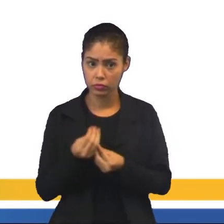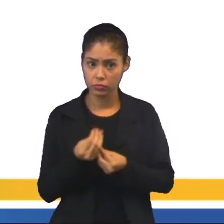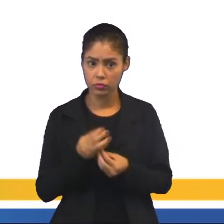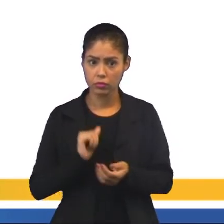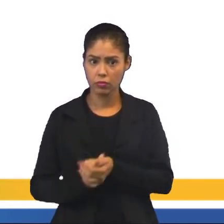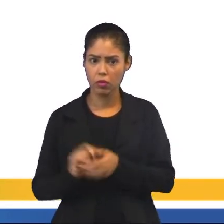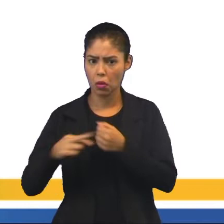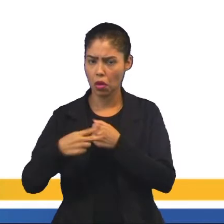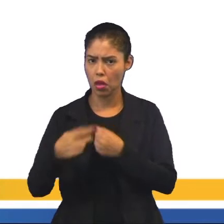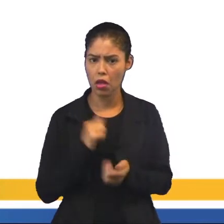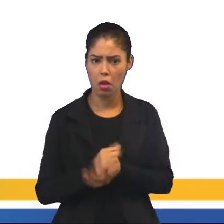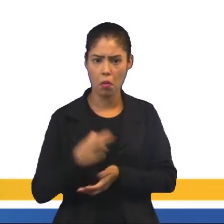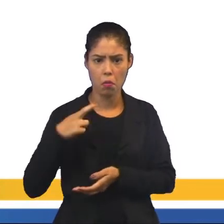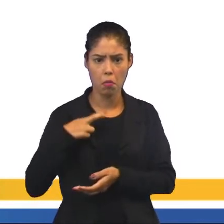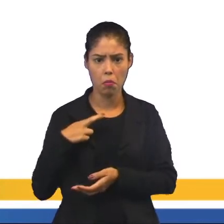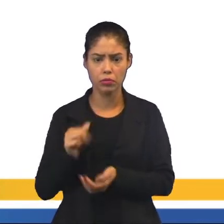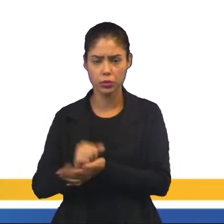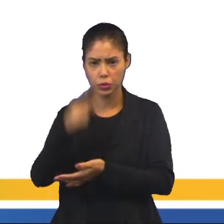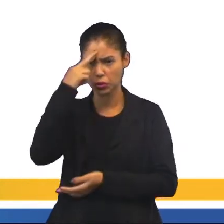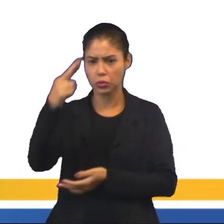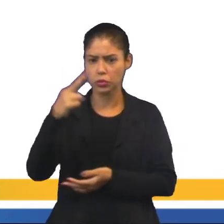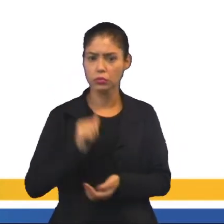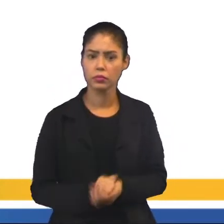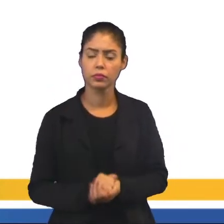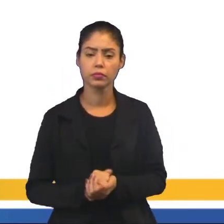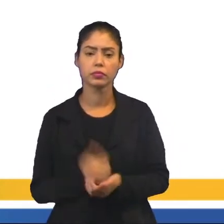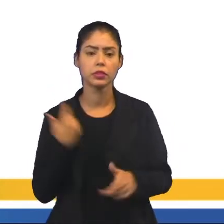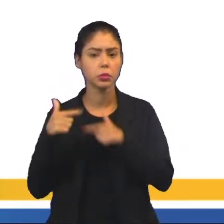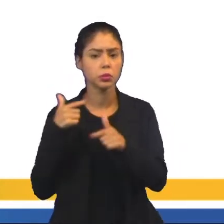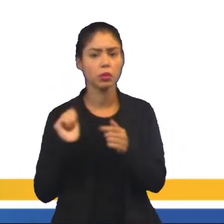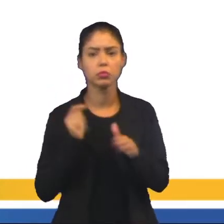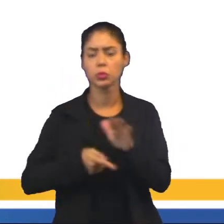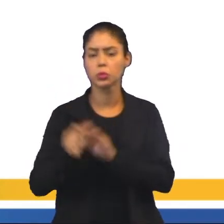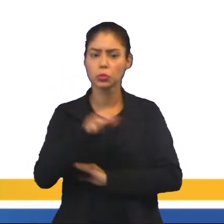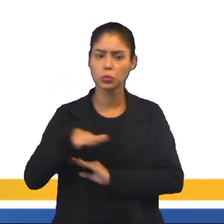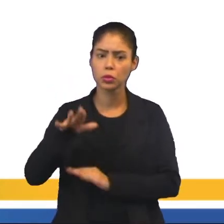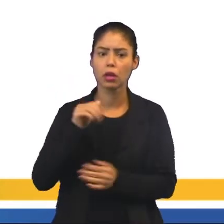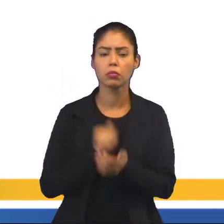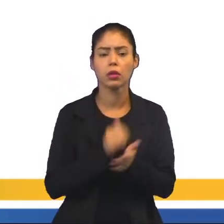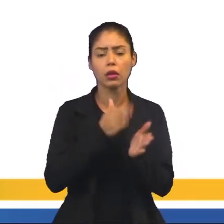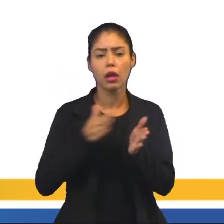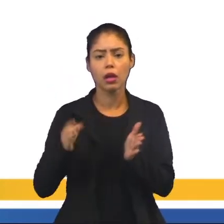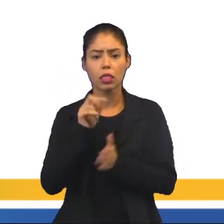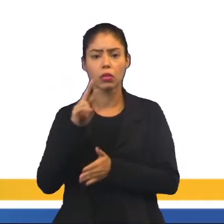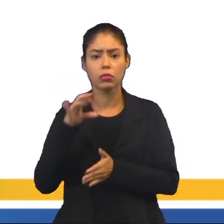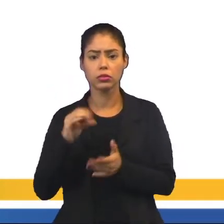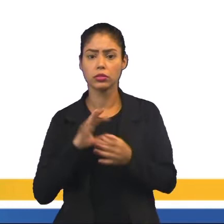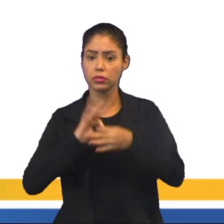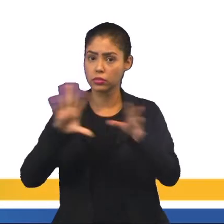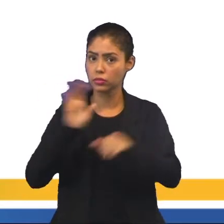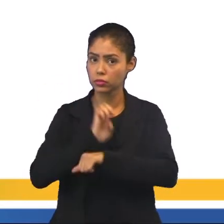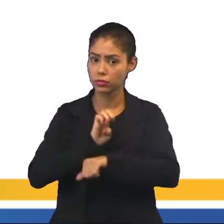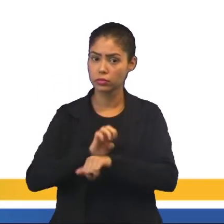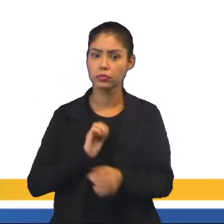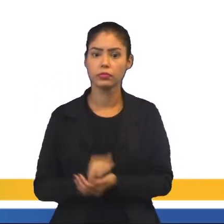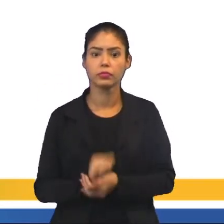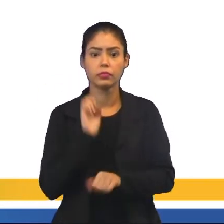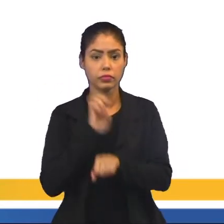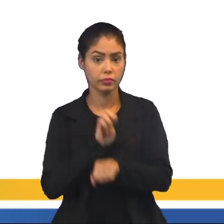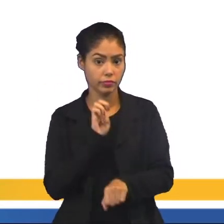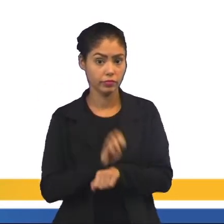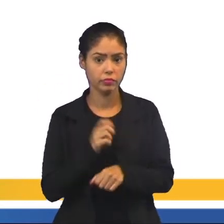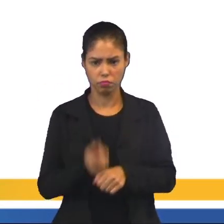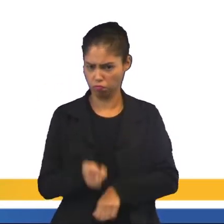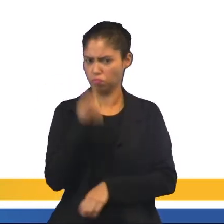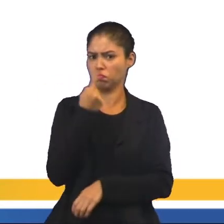consciência privada, patrão ou operário, dentro de um campo que, conforme a ideologia do Estado liberal,